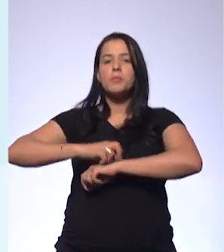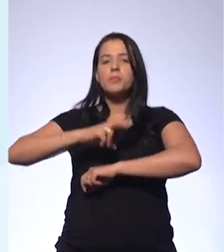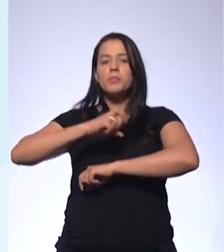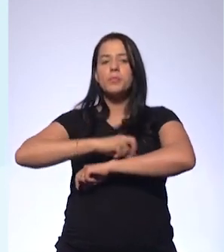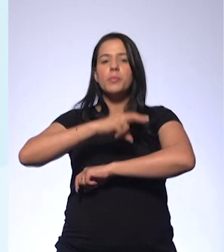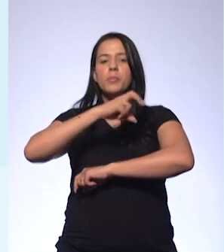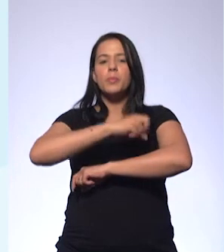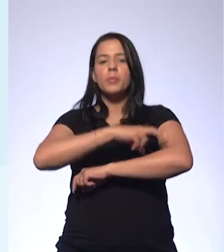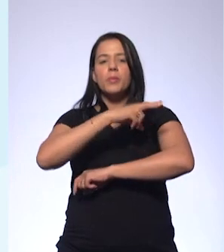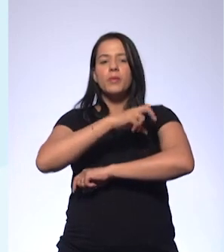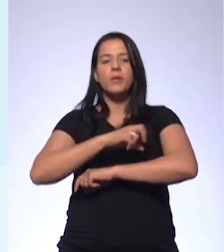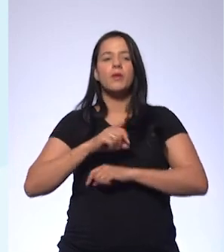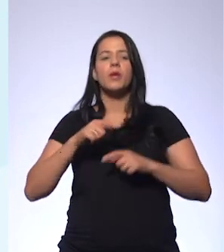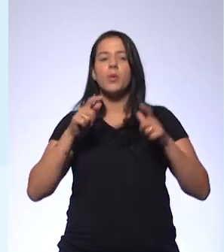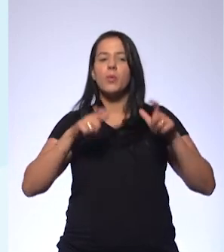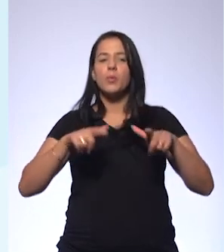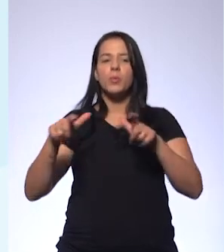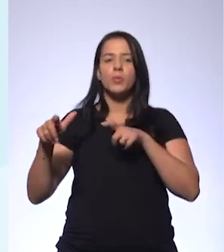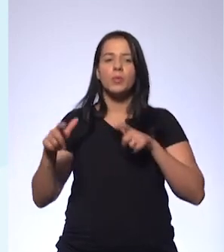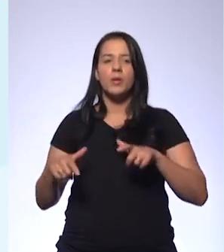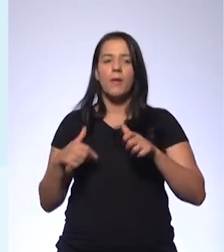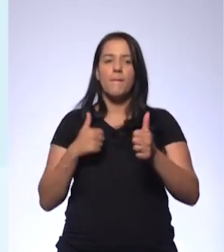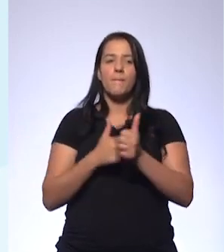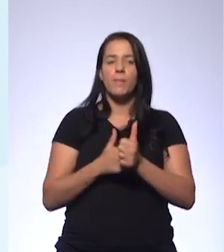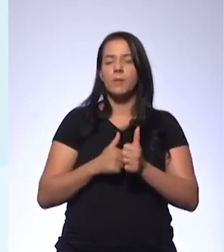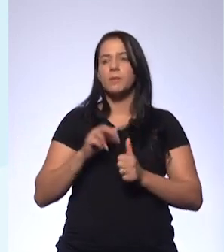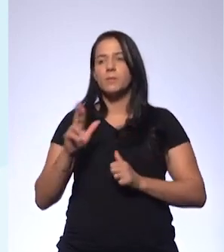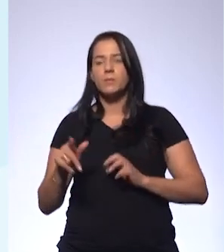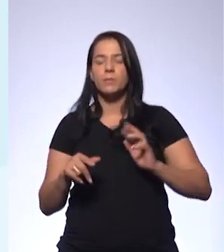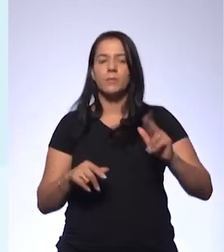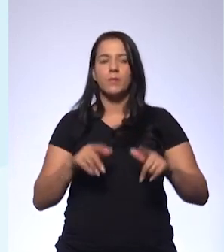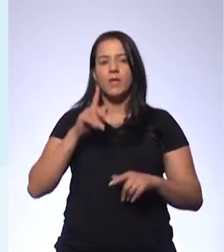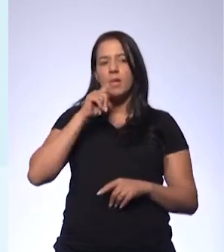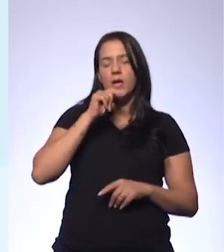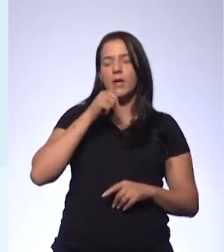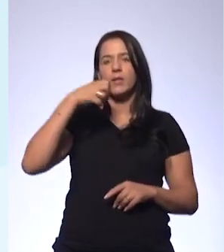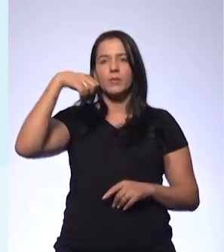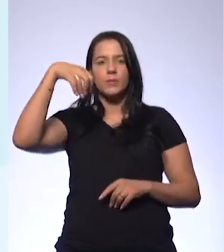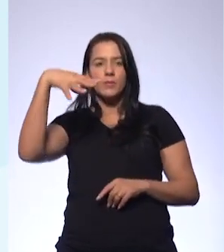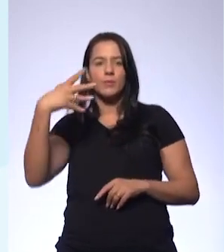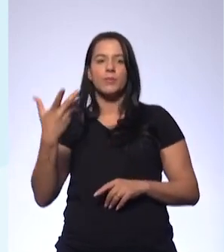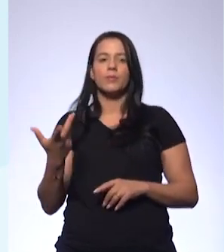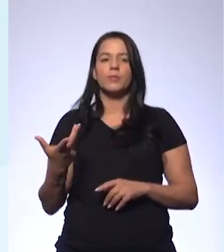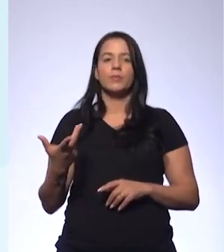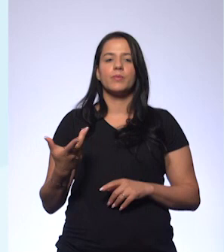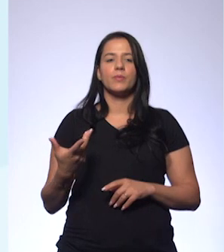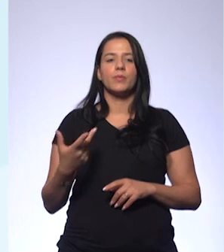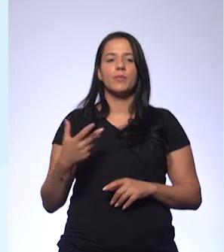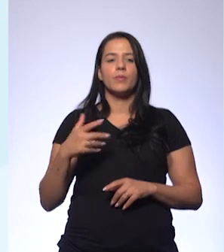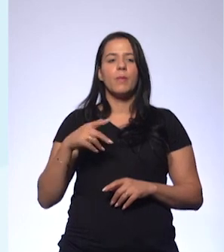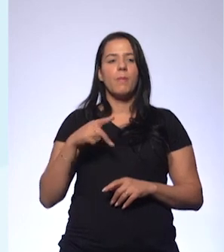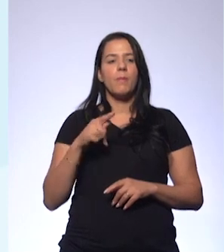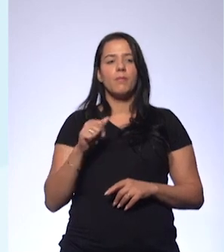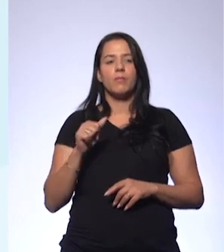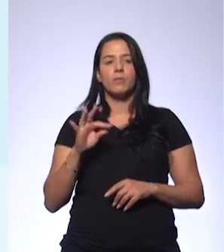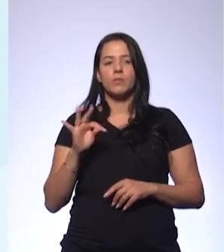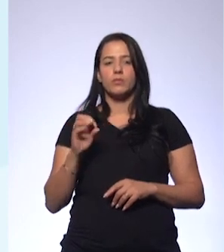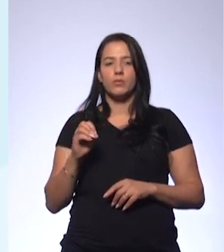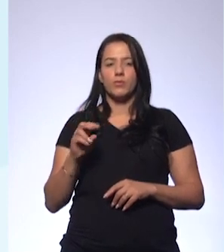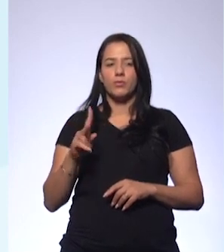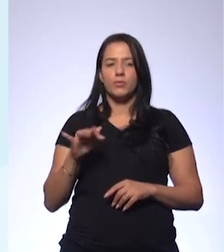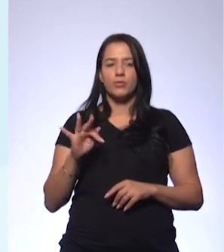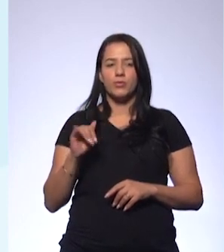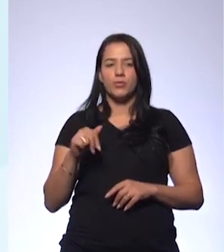temperatura, de outros gafanhotos, água, luz, os patógenos, né? Então, são aqueles seres